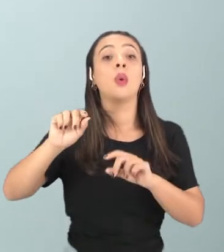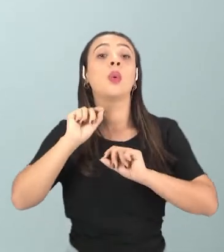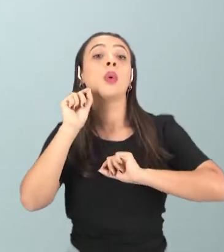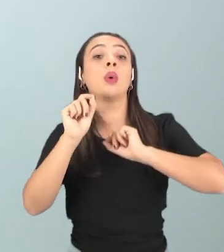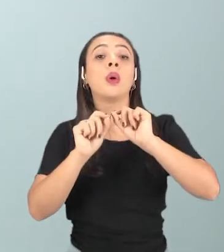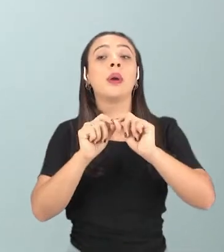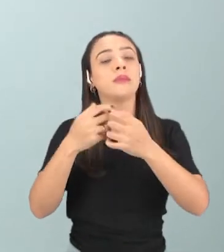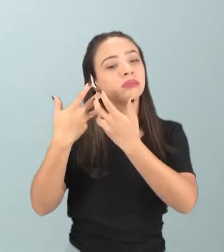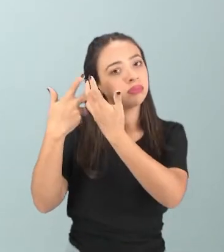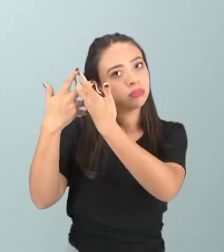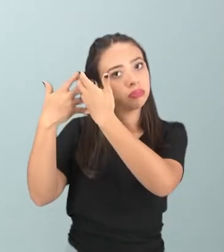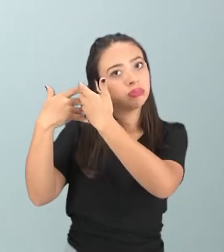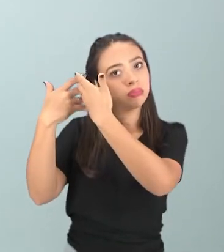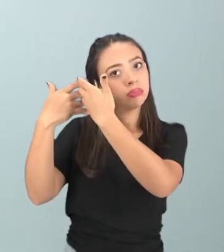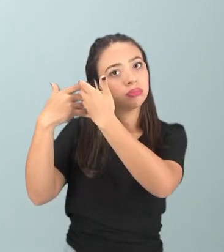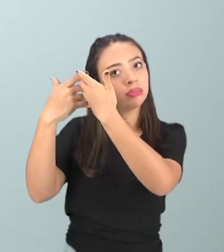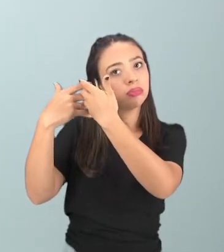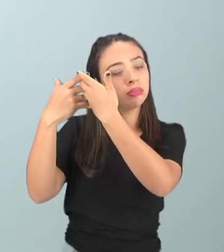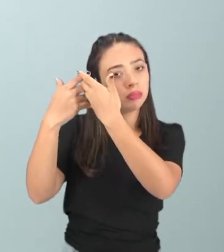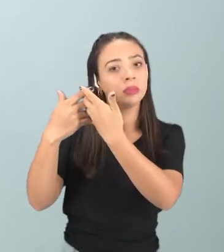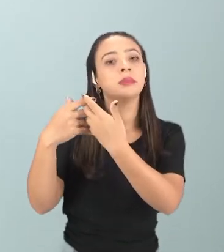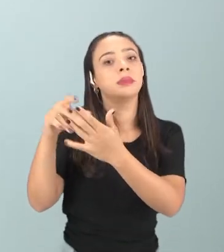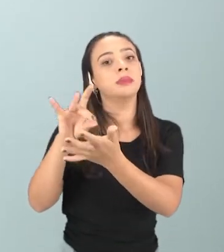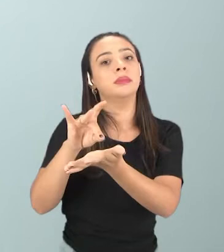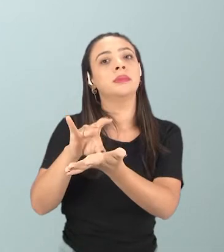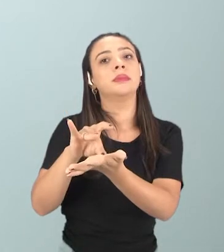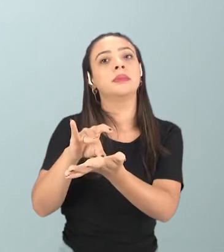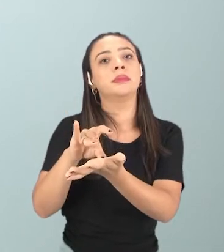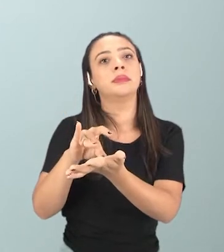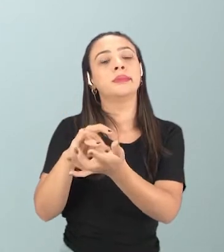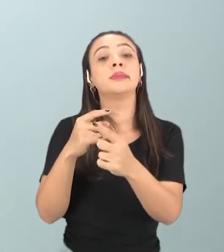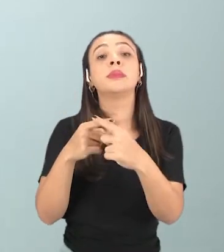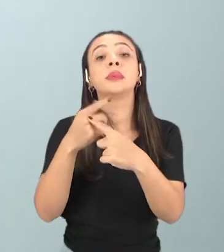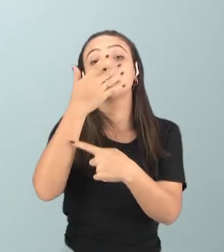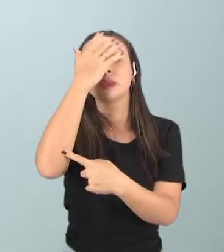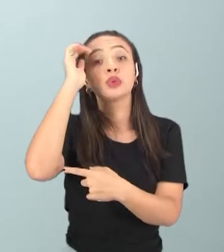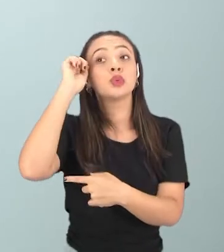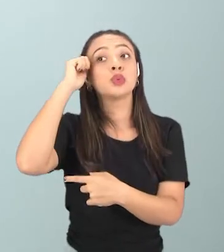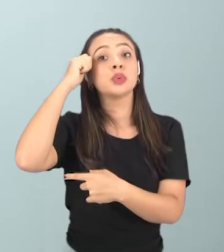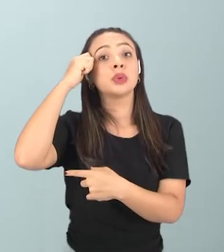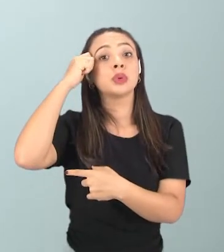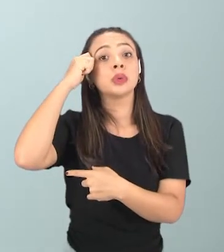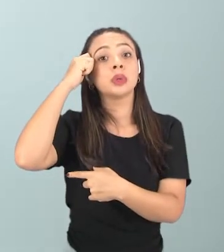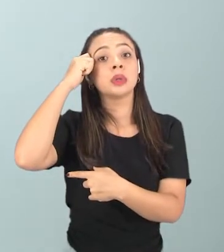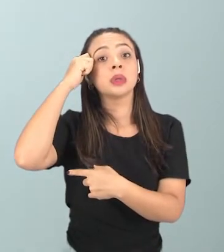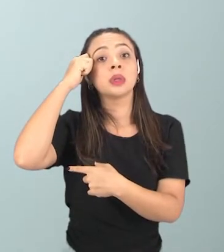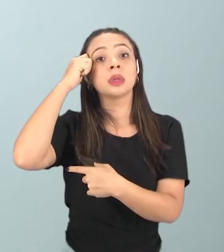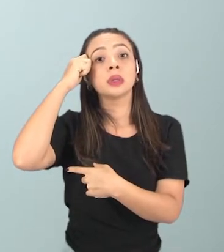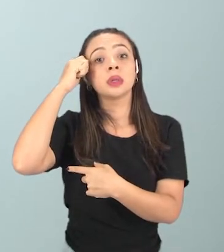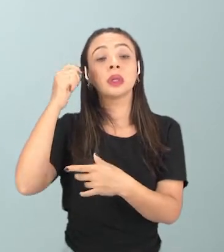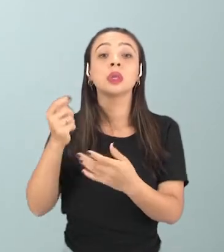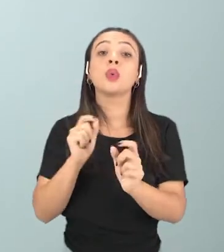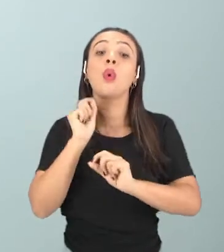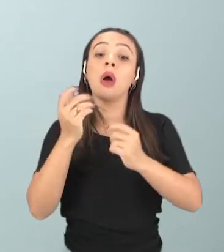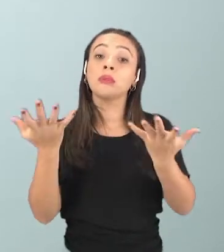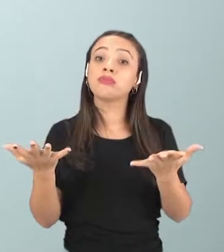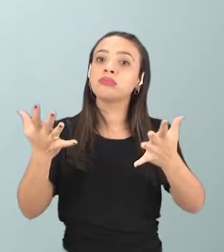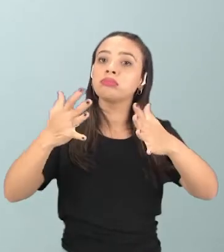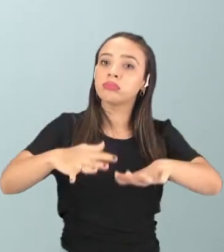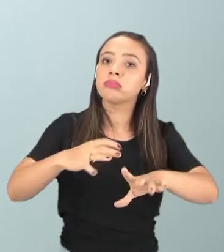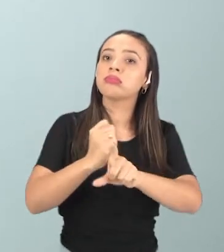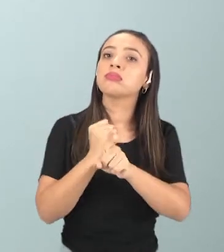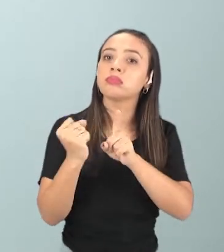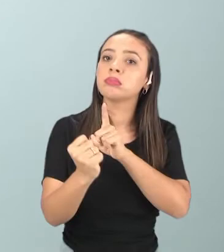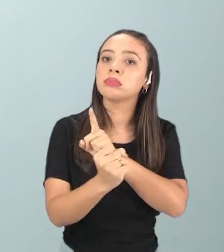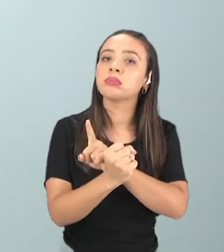sobre essas questões para que as pessoas negras ou pardas sejam cada vez mais incluídas na nossa